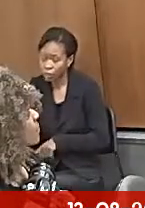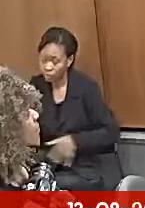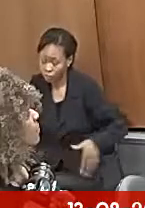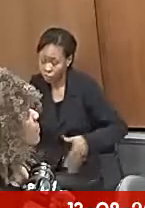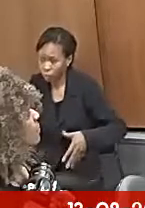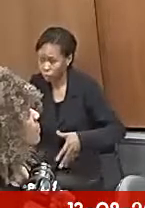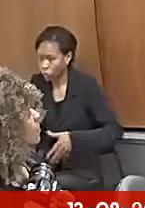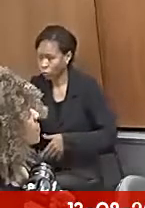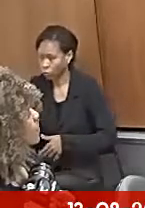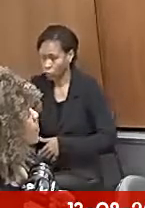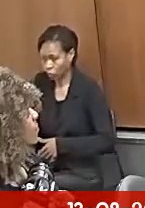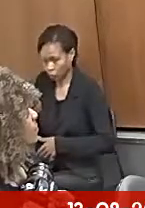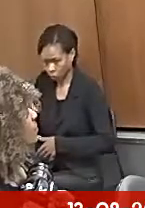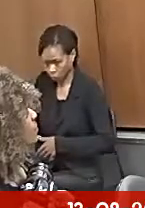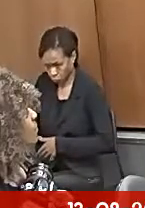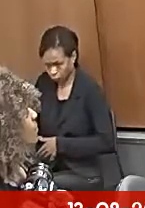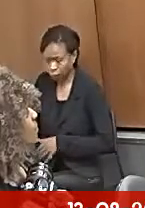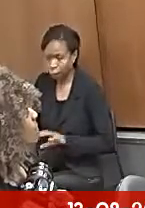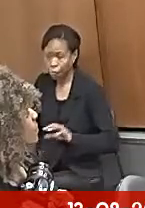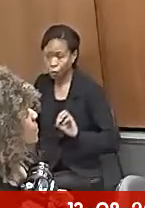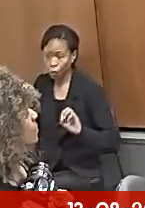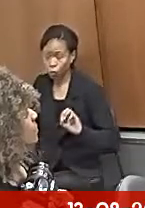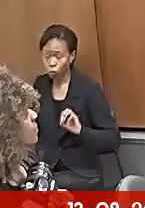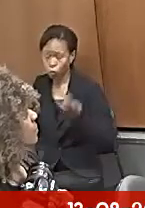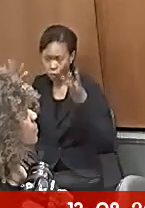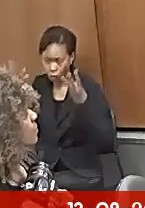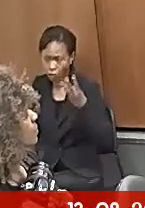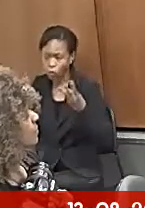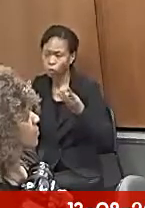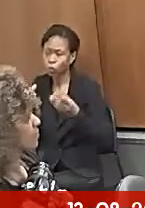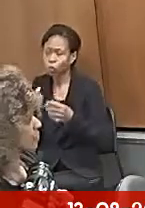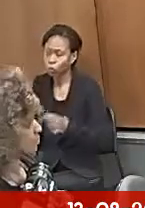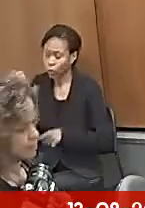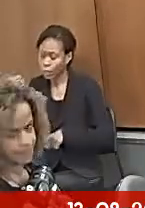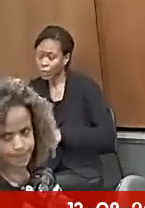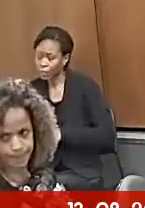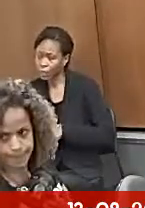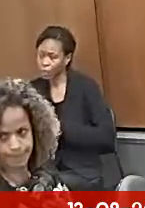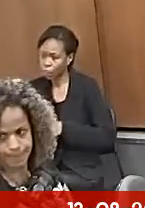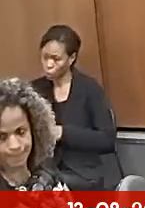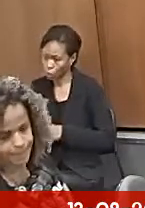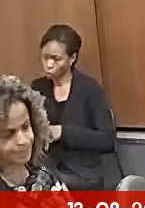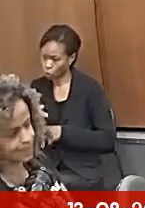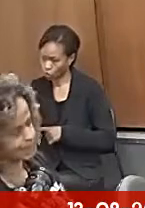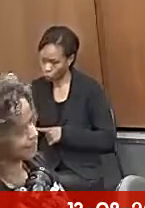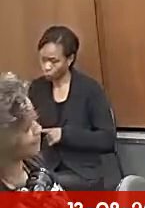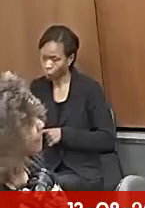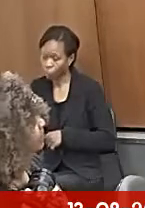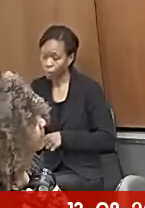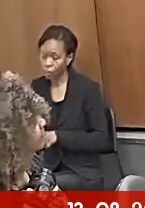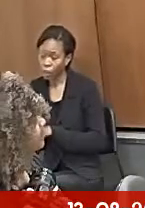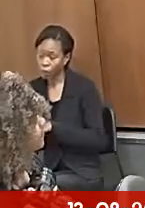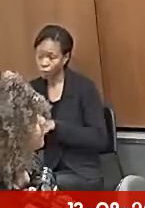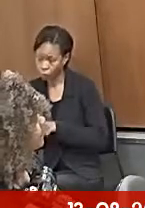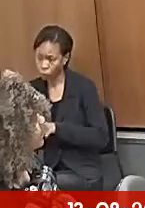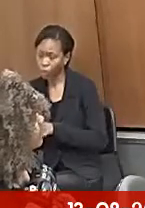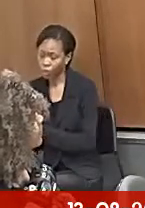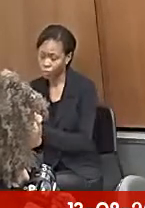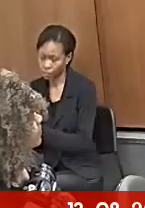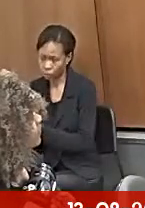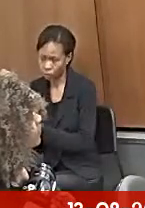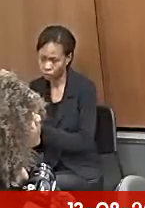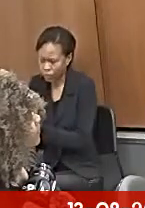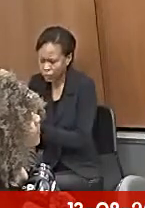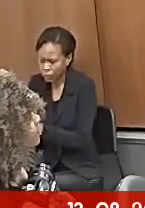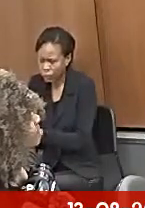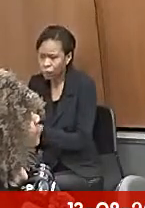2019 no festival o tênis copa venceu as categorias simples e duplas ocupa a 28ª